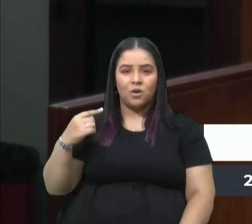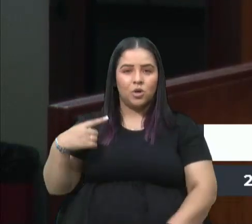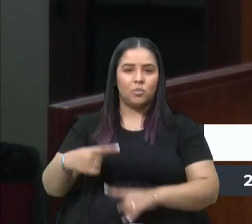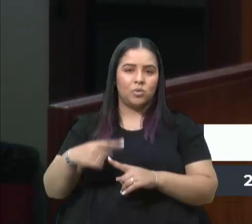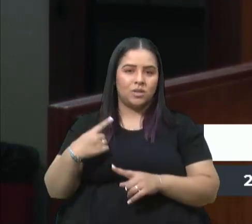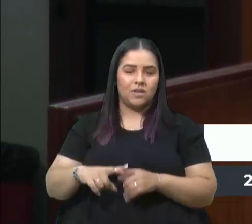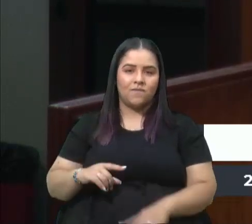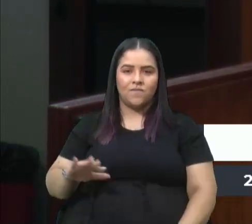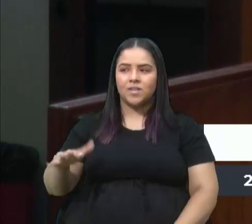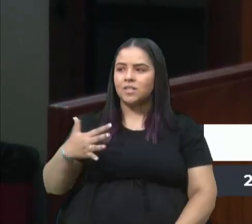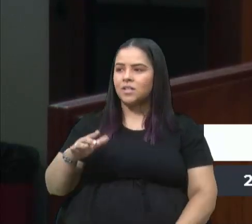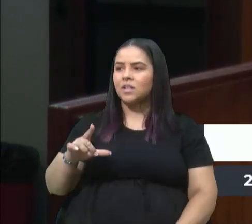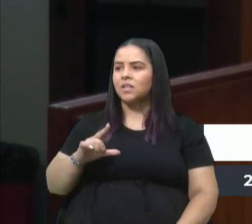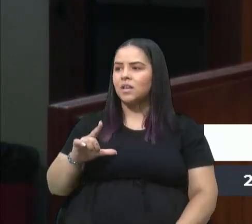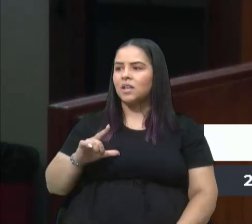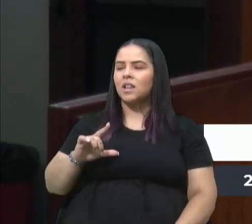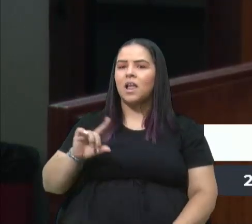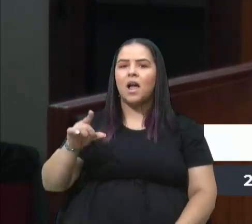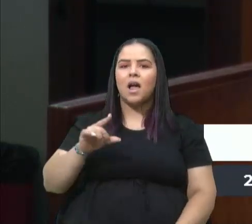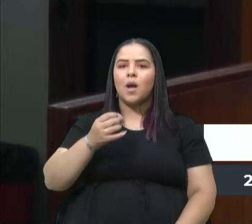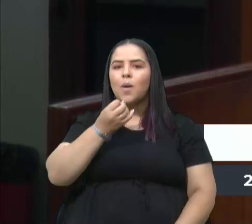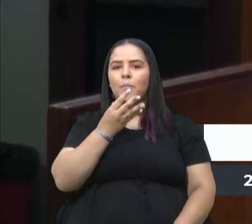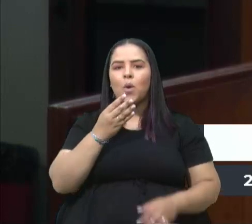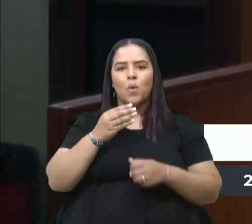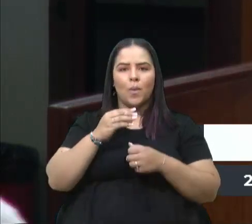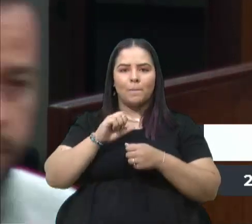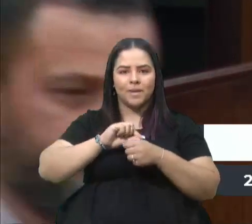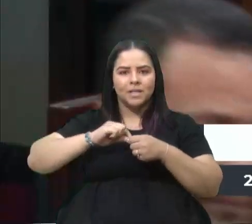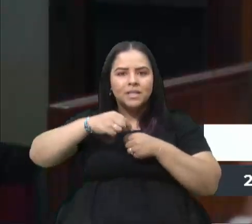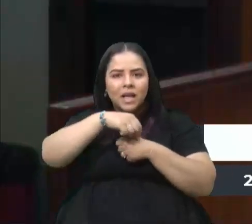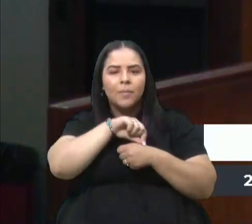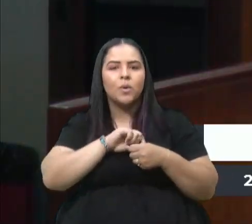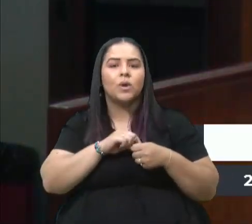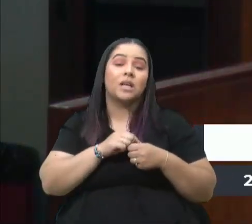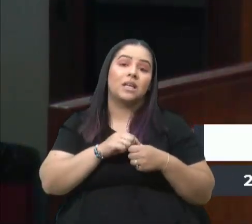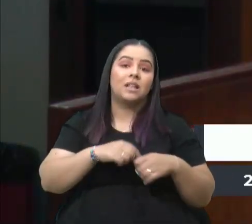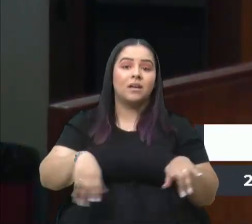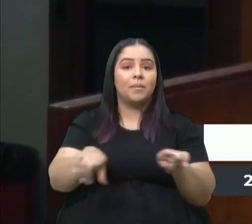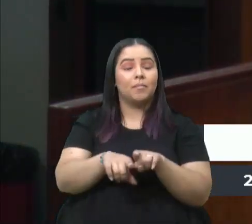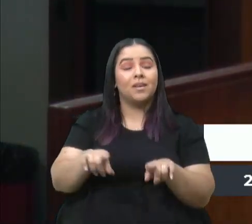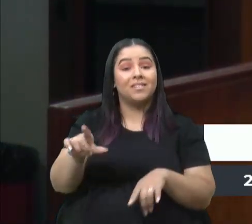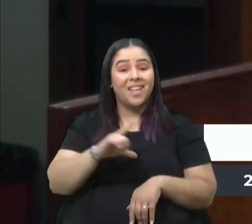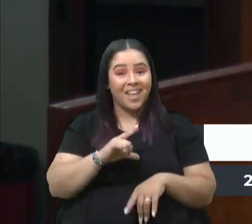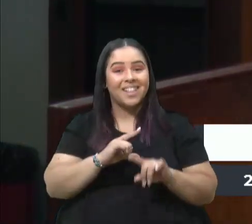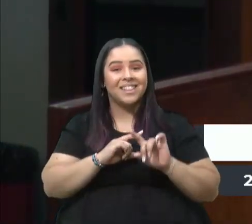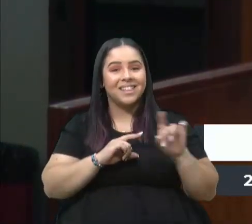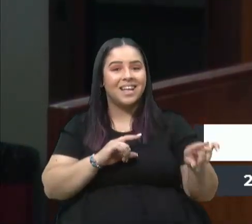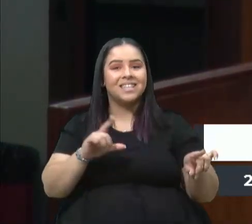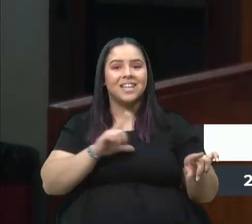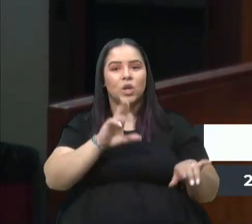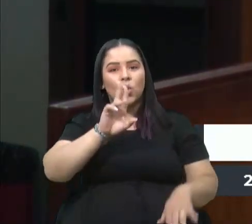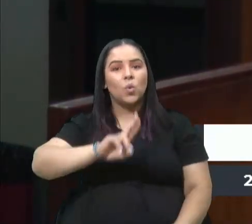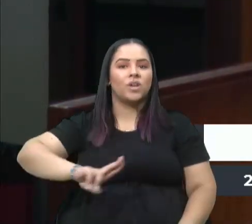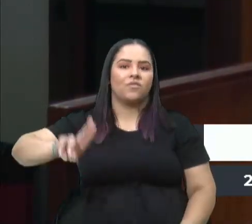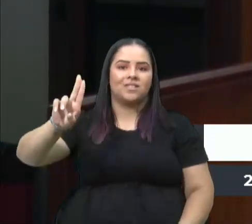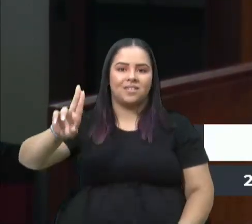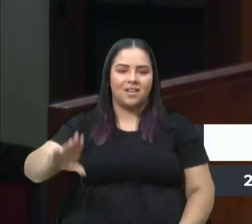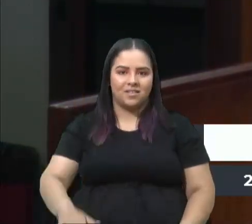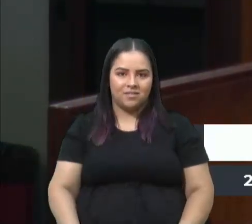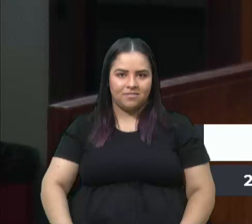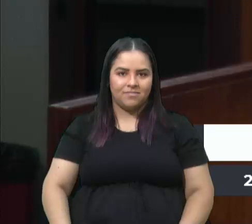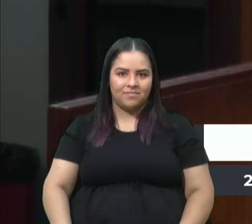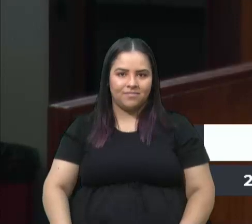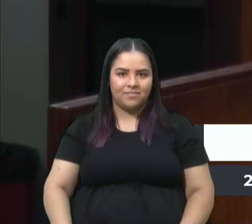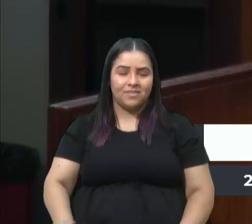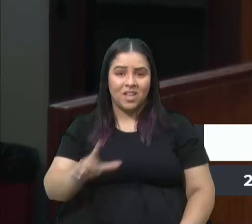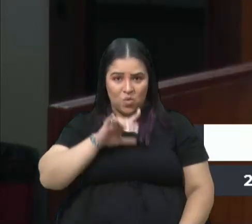ter que ir até Bom Princípio, ou de Bom Princípio, que tem inclusive, vereador Fiuza, tem universidade em São Sebastião